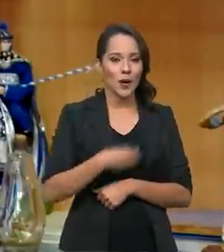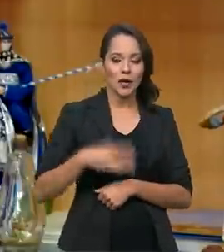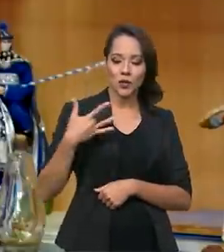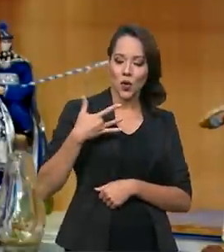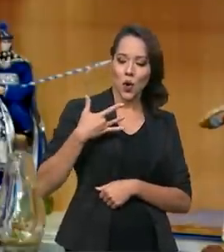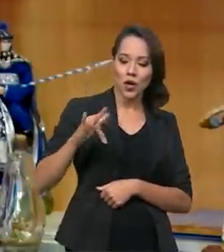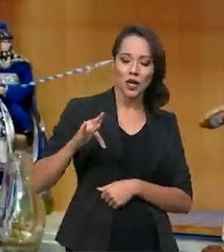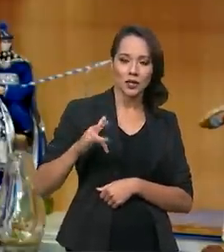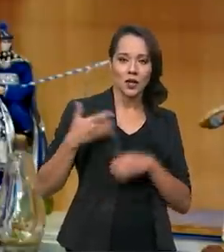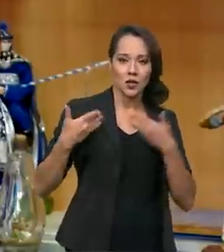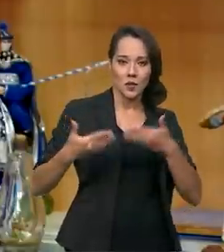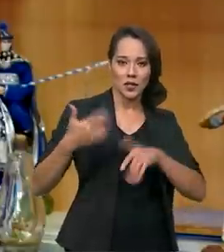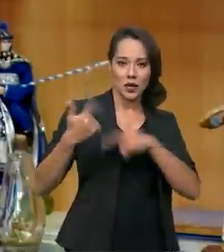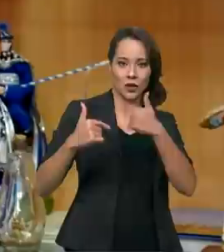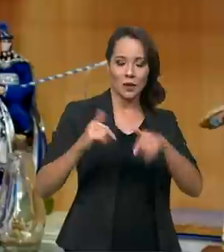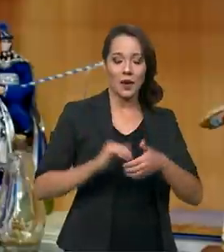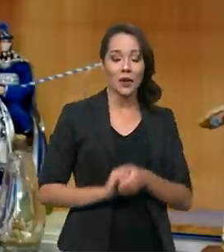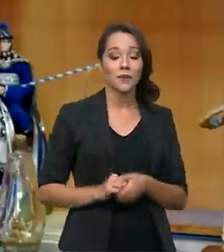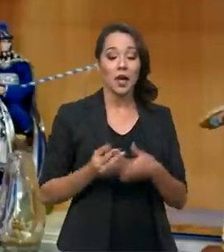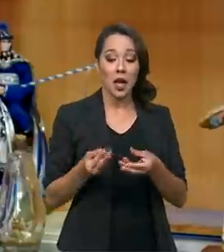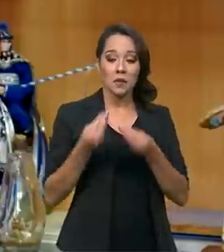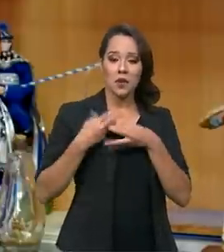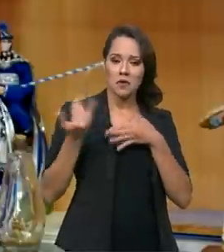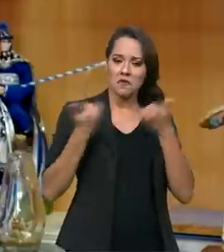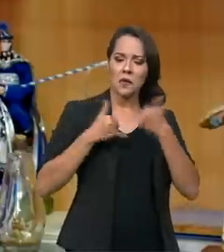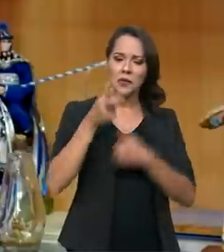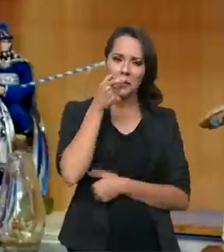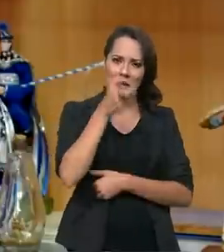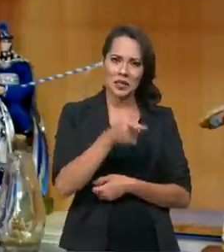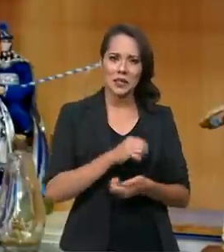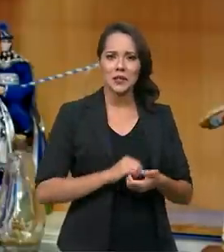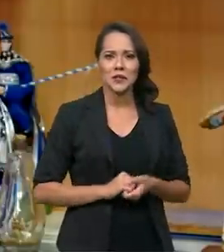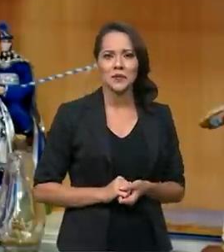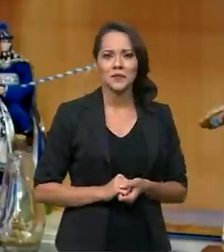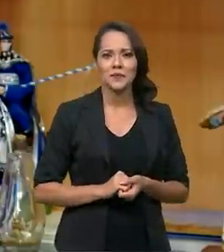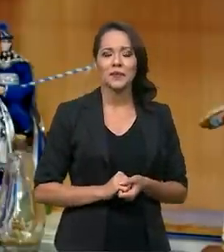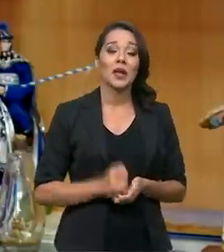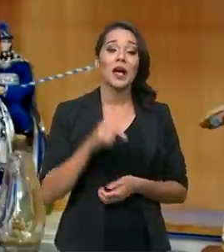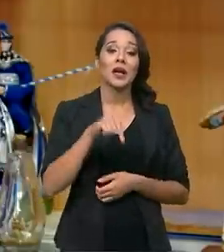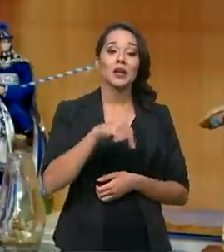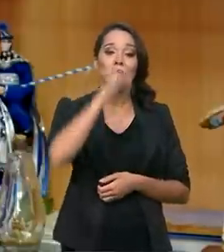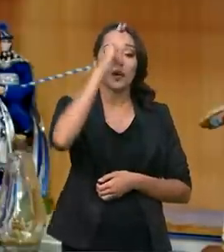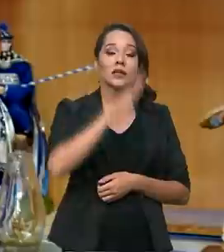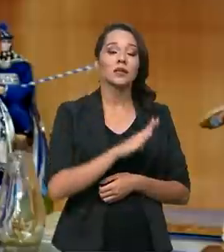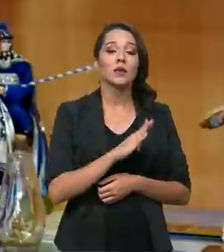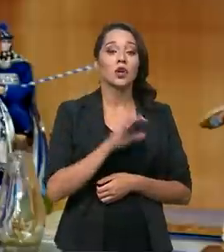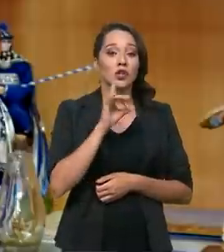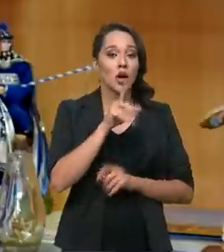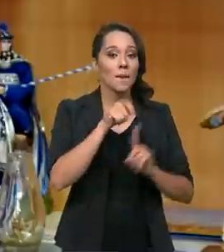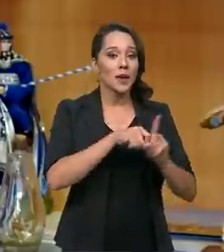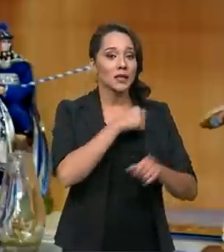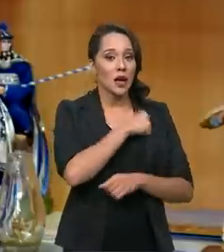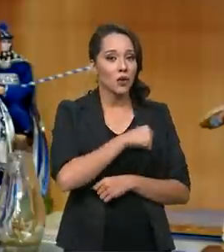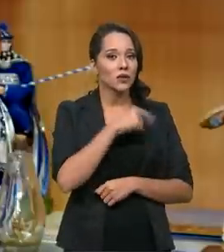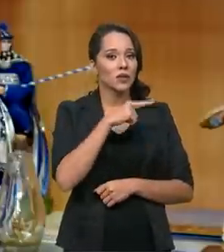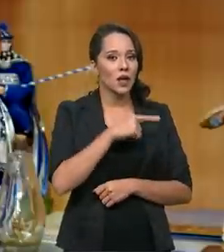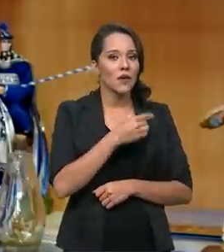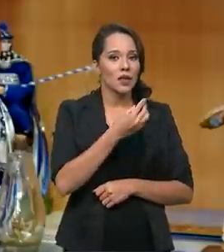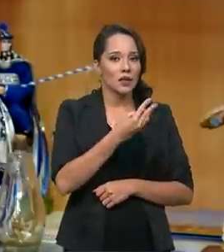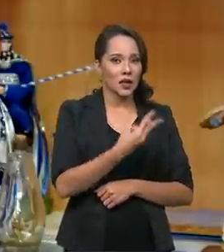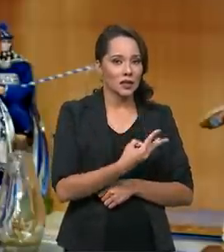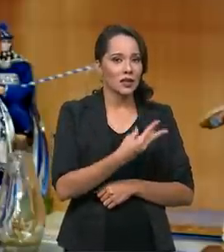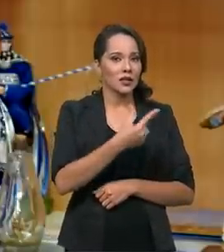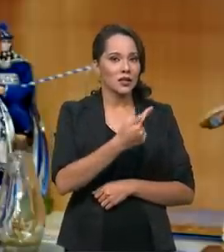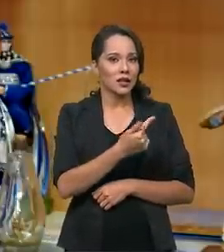ministro o único do ministério do trabalho daí ele me deu um dado muito interessante gosto formando no Brasil em gata só em agosto